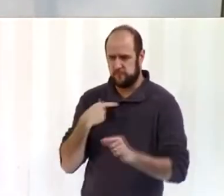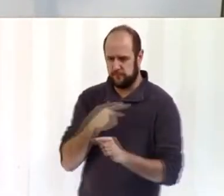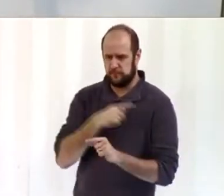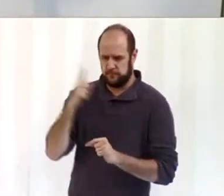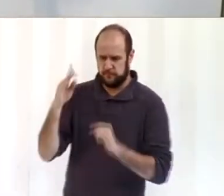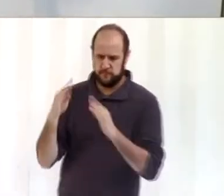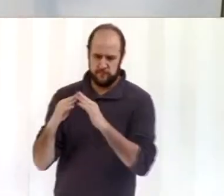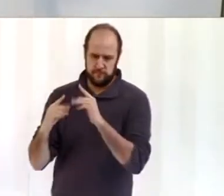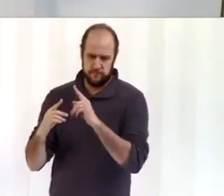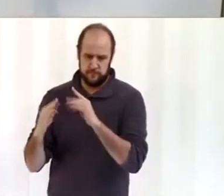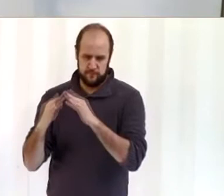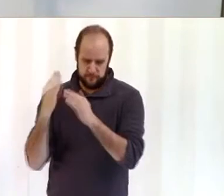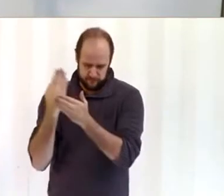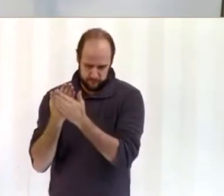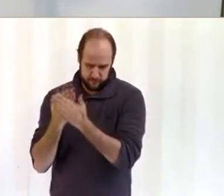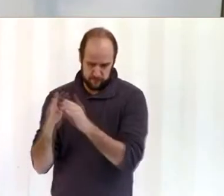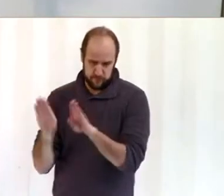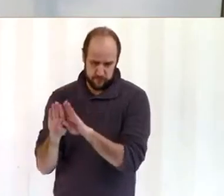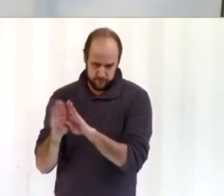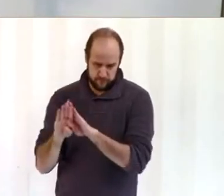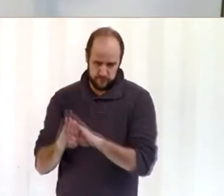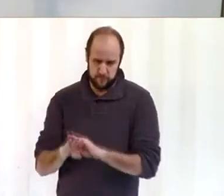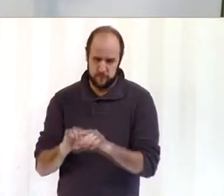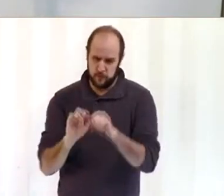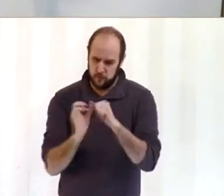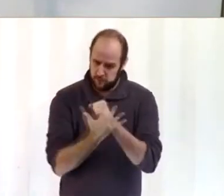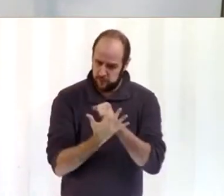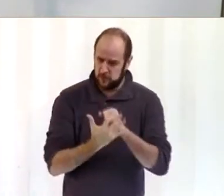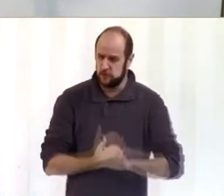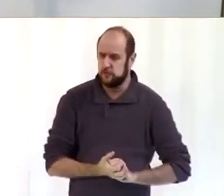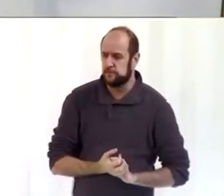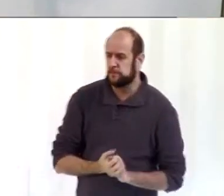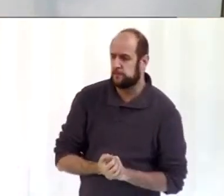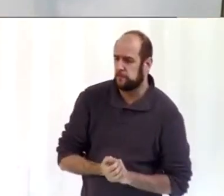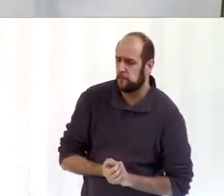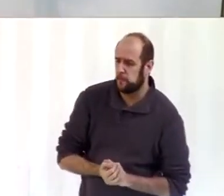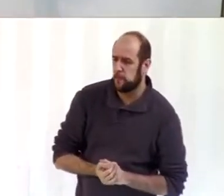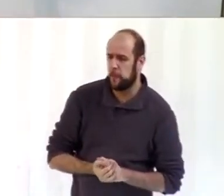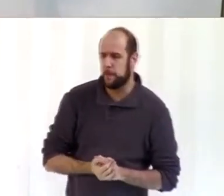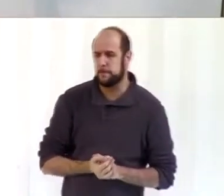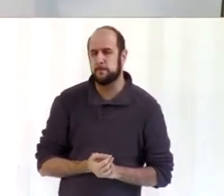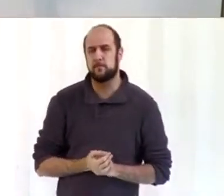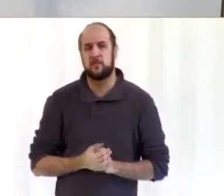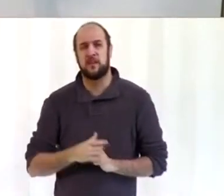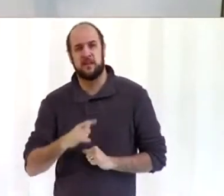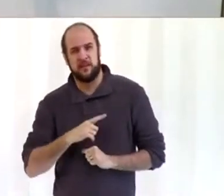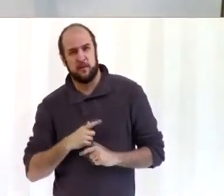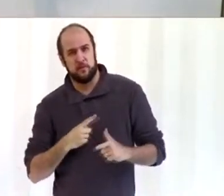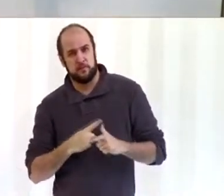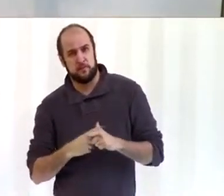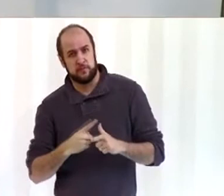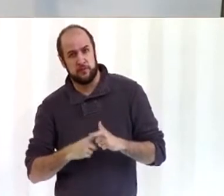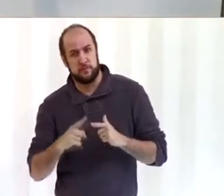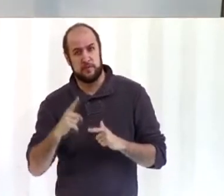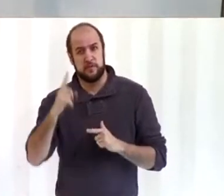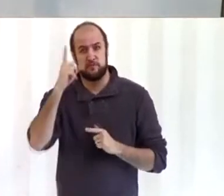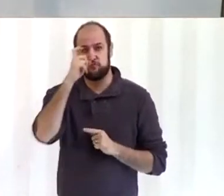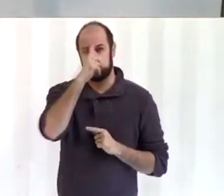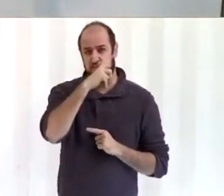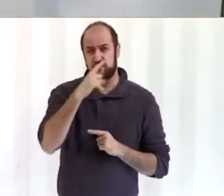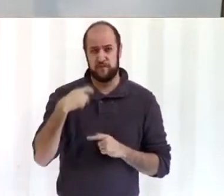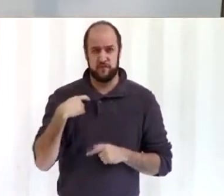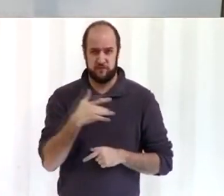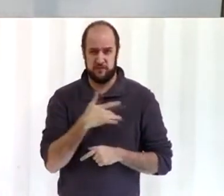doente, adquiriu a Covid-19, e ele tem uma comorbidade muito séria, ele tem um problema